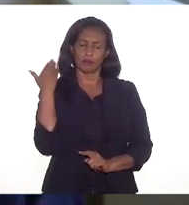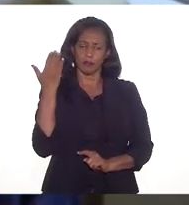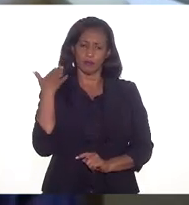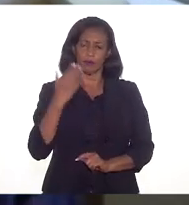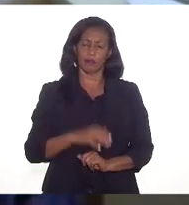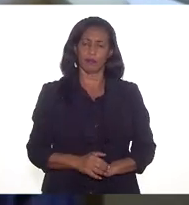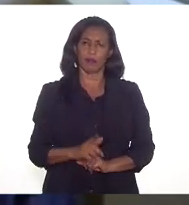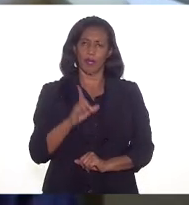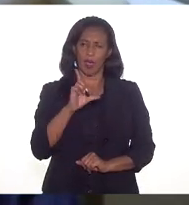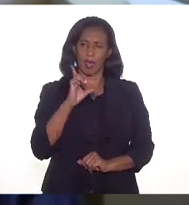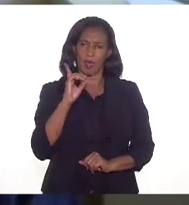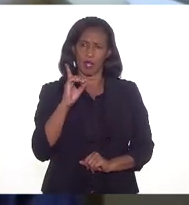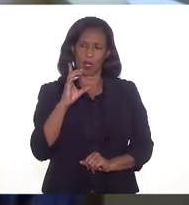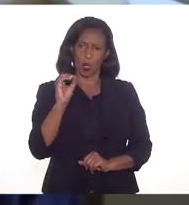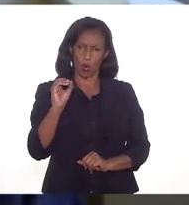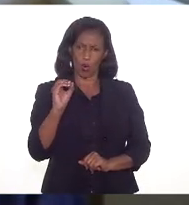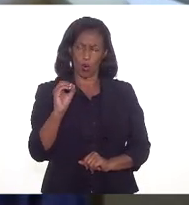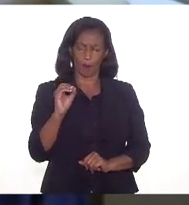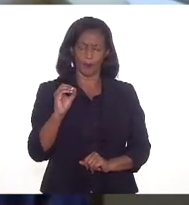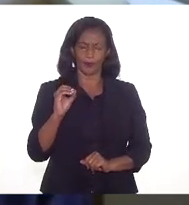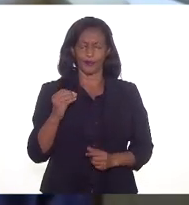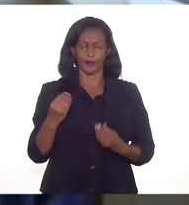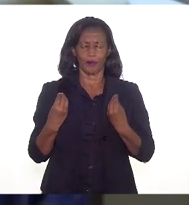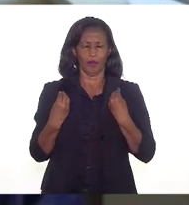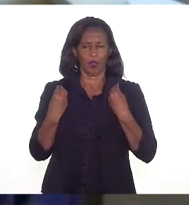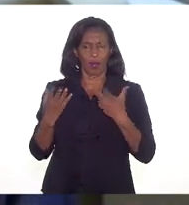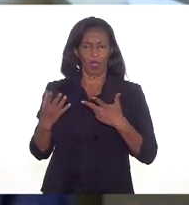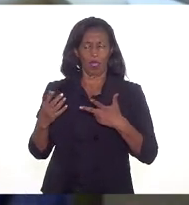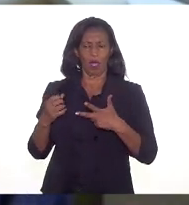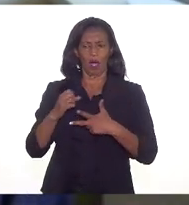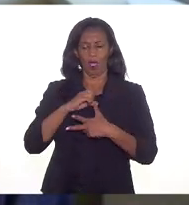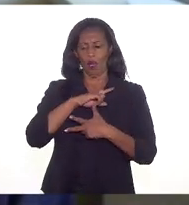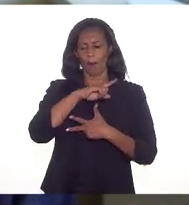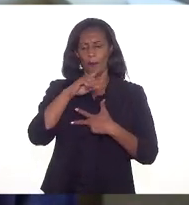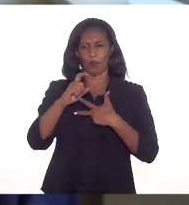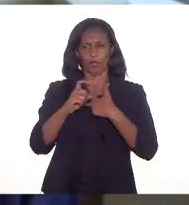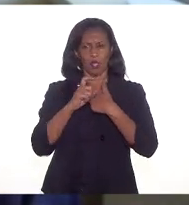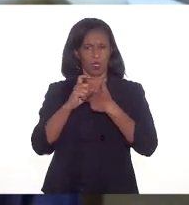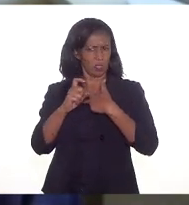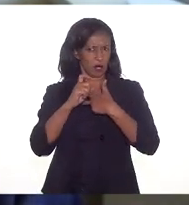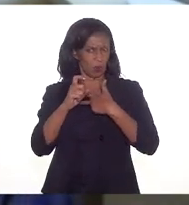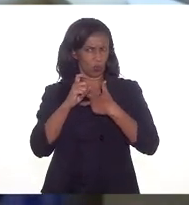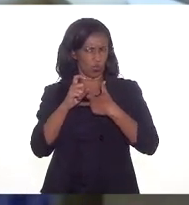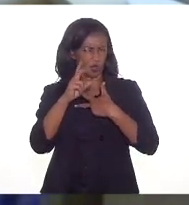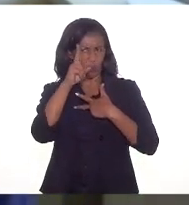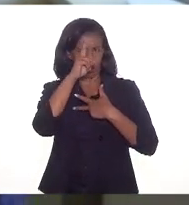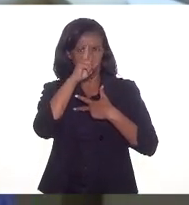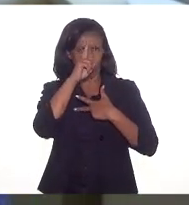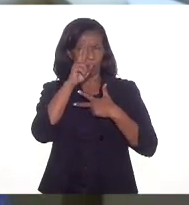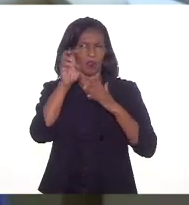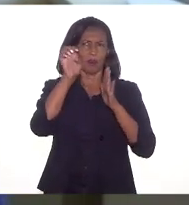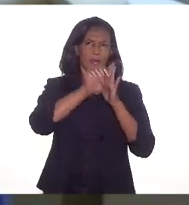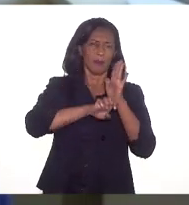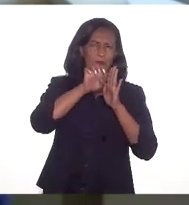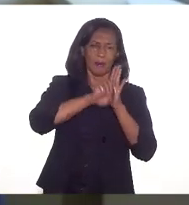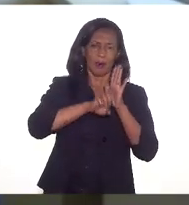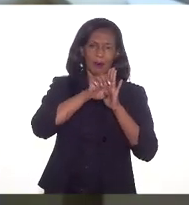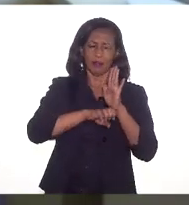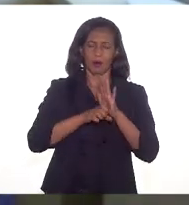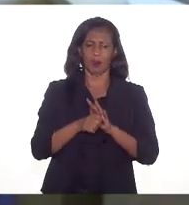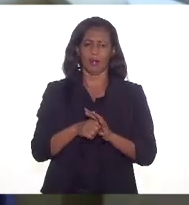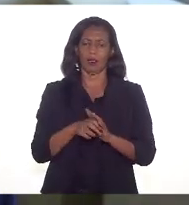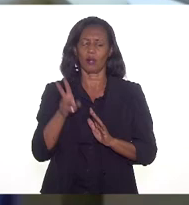a LDO autorizou o Poder Executivo. E a minha emenda é única e exclusivamente autorizada, até